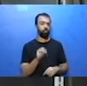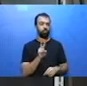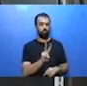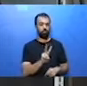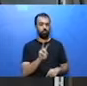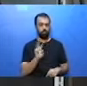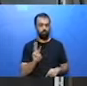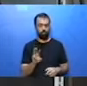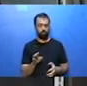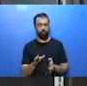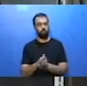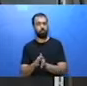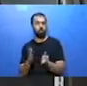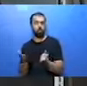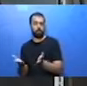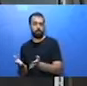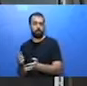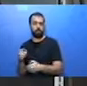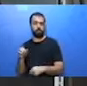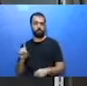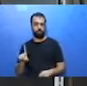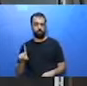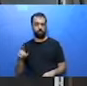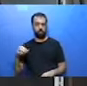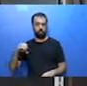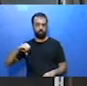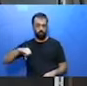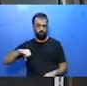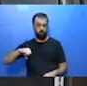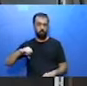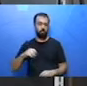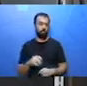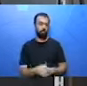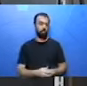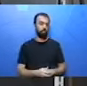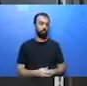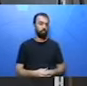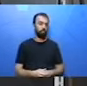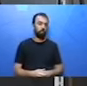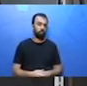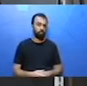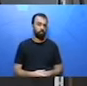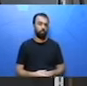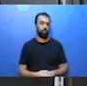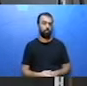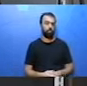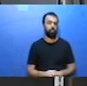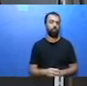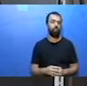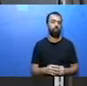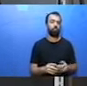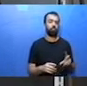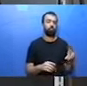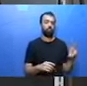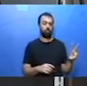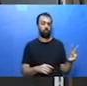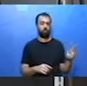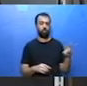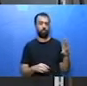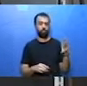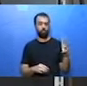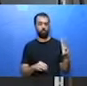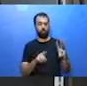e o outro custa 19 então olha aqui o sai do 23 então o